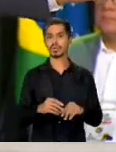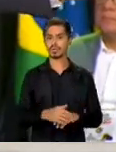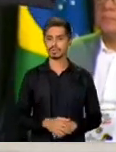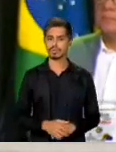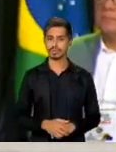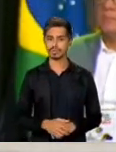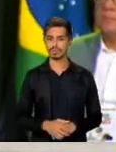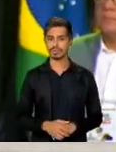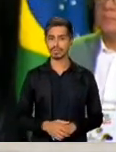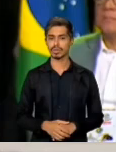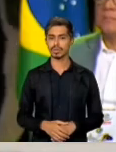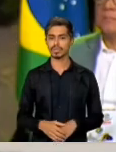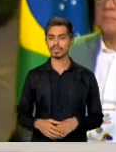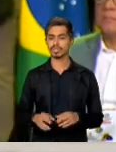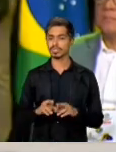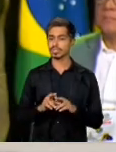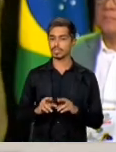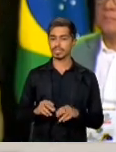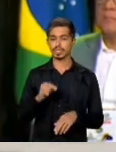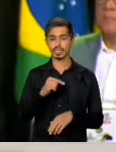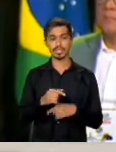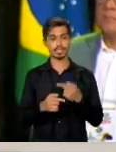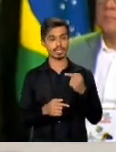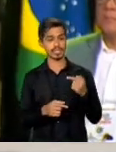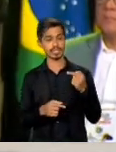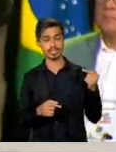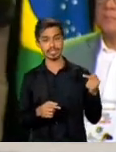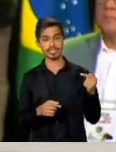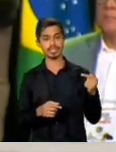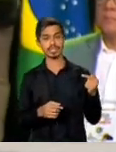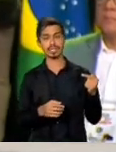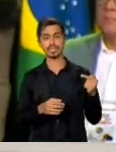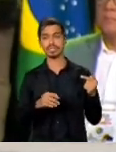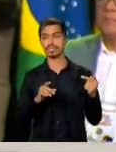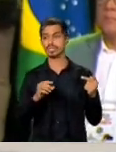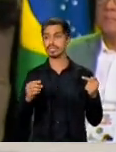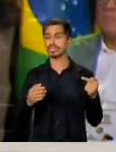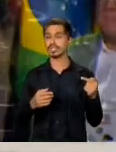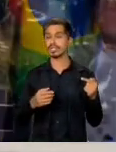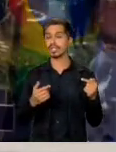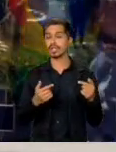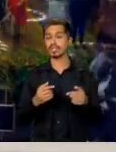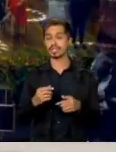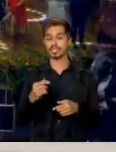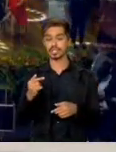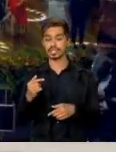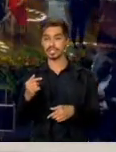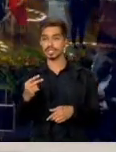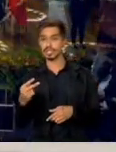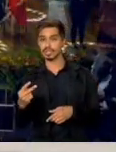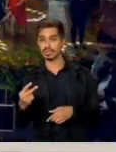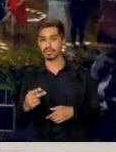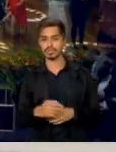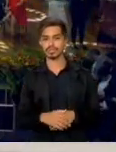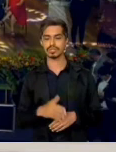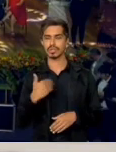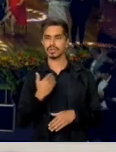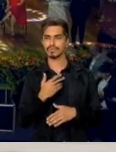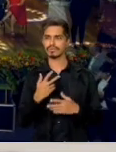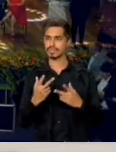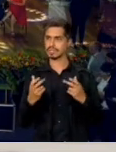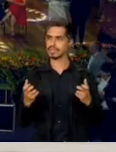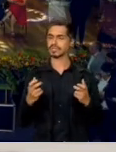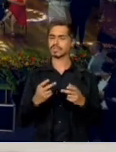distante do segundo colocado, tá? Piauí foi 77, o segundo foi 72. Então, foi ganhamos e ganhamos bem.